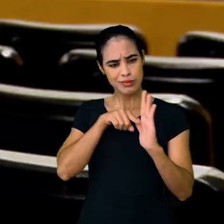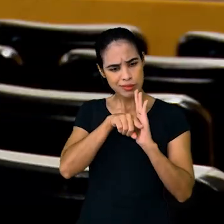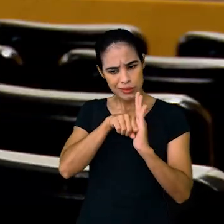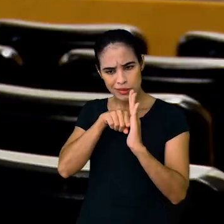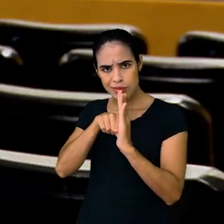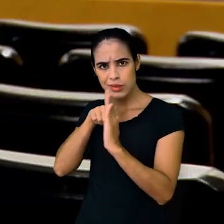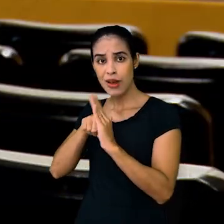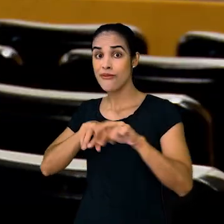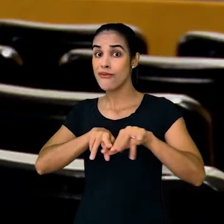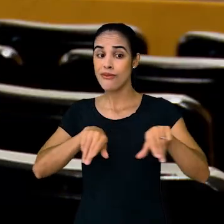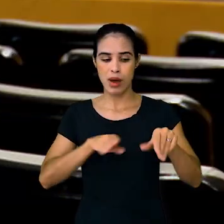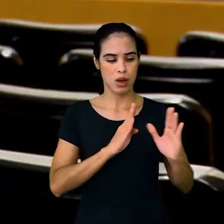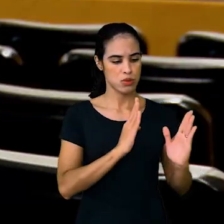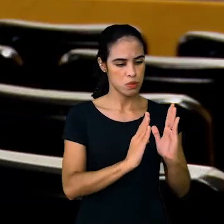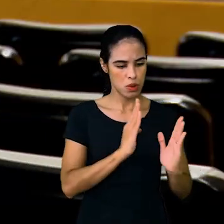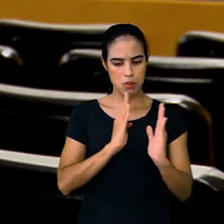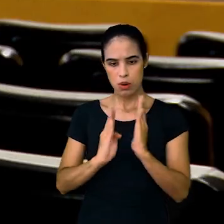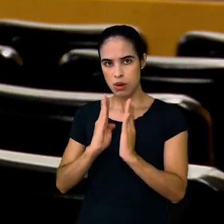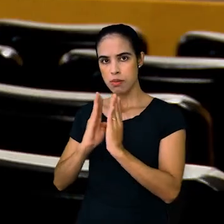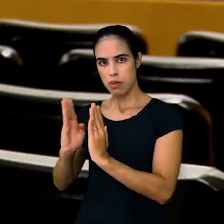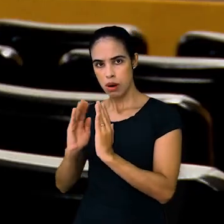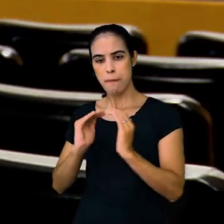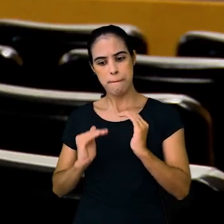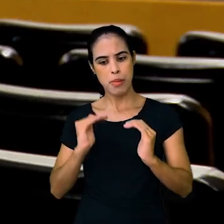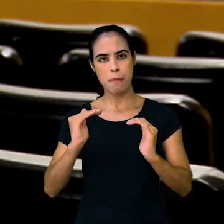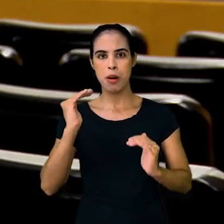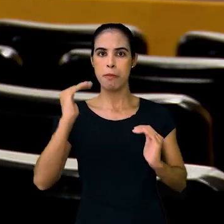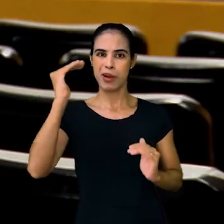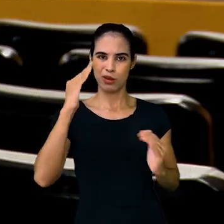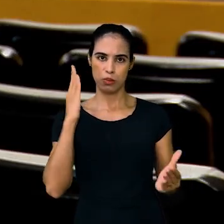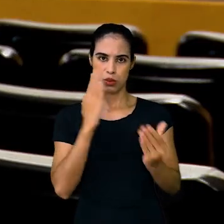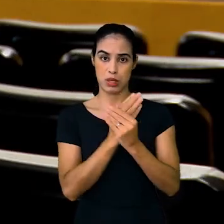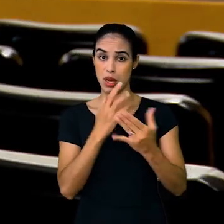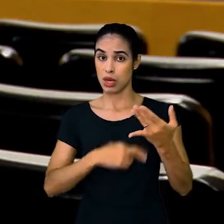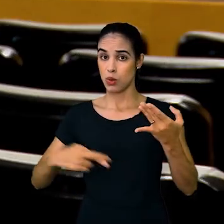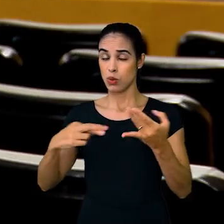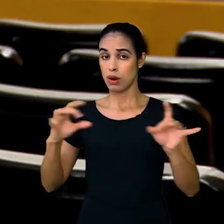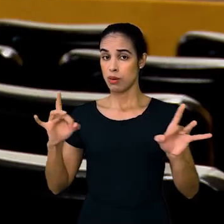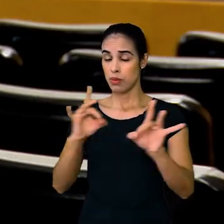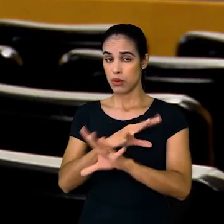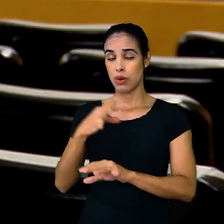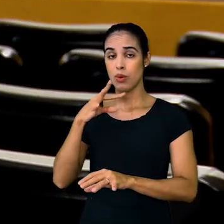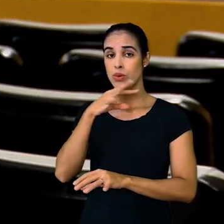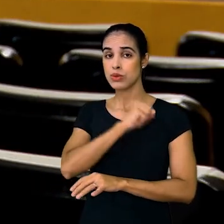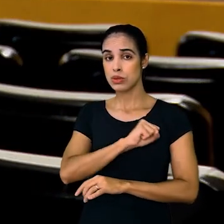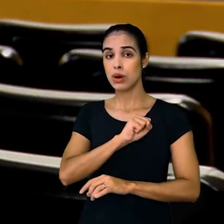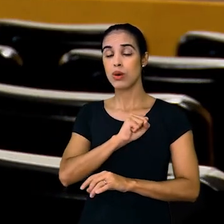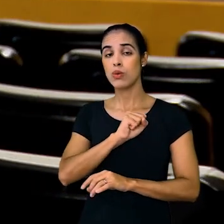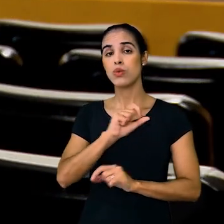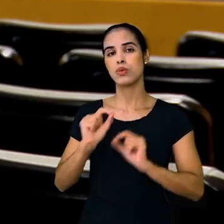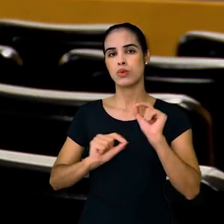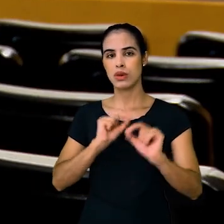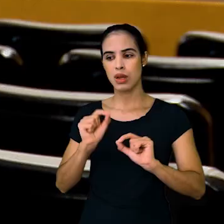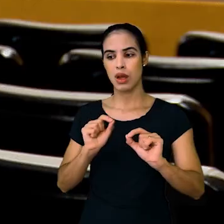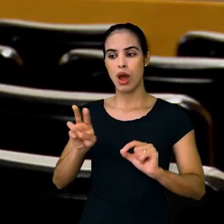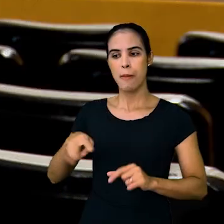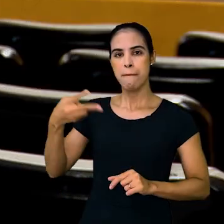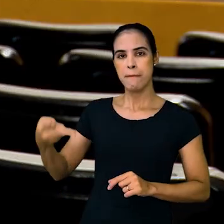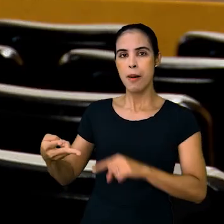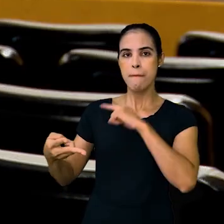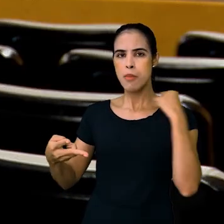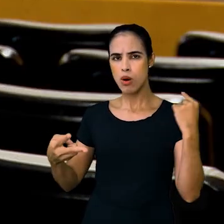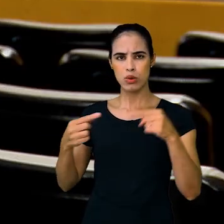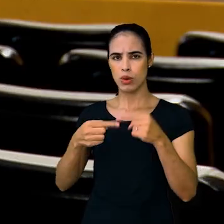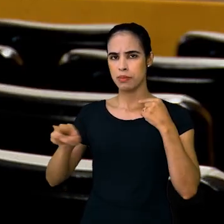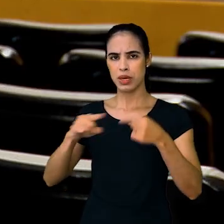todas as instâncias da Justiça do Trabalho. Os recursos se esgotaram e a conclusão foi a de que o homicídio não teve relação com